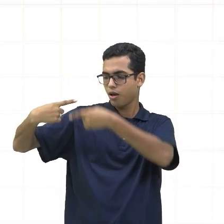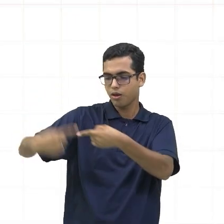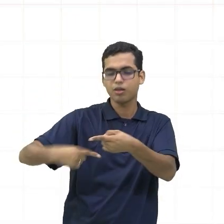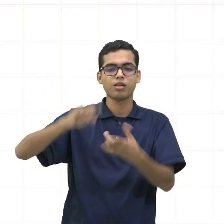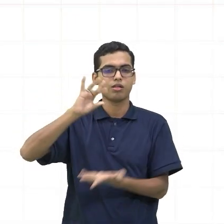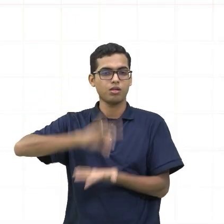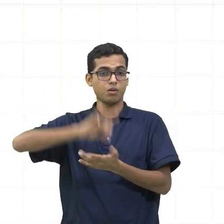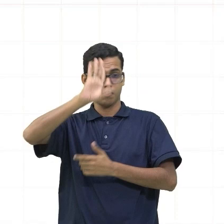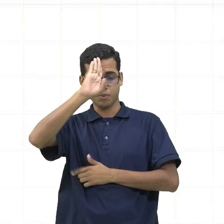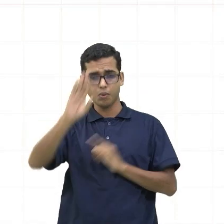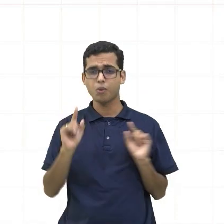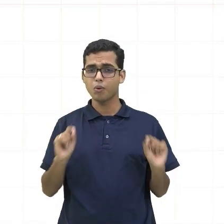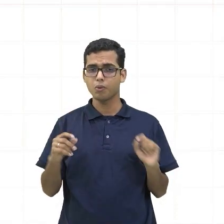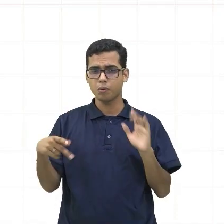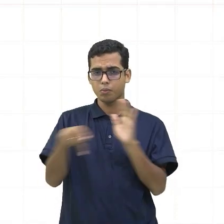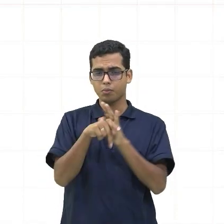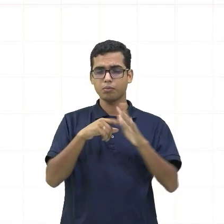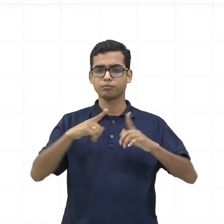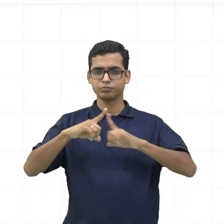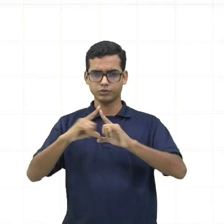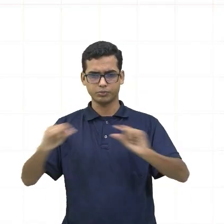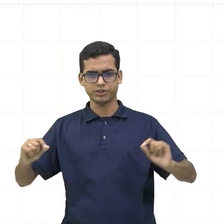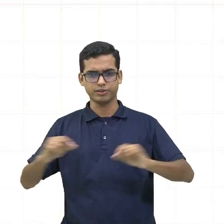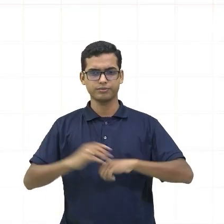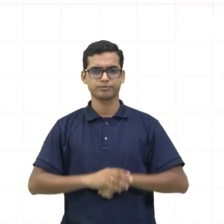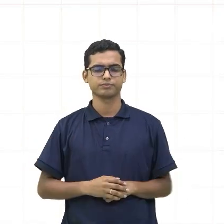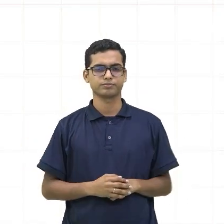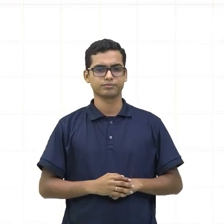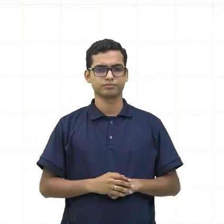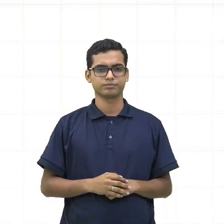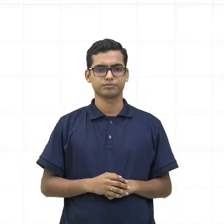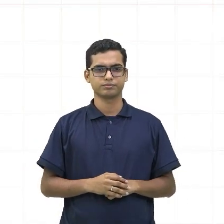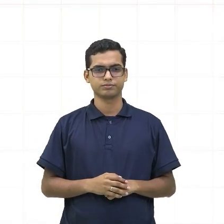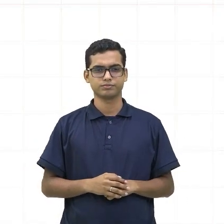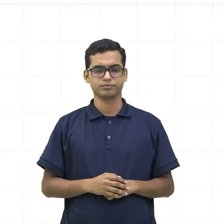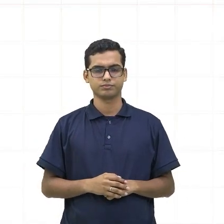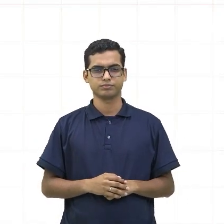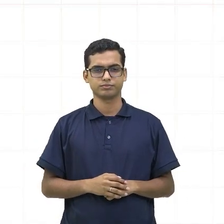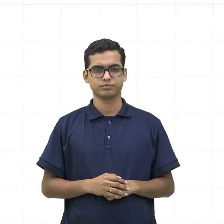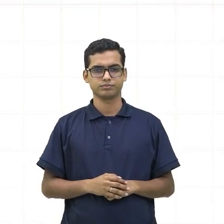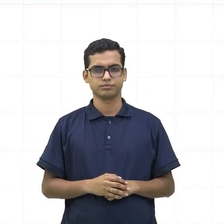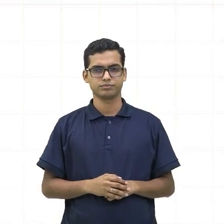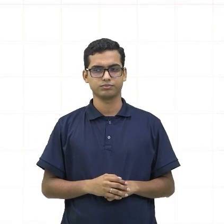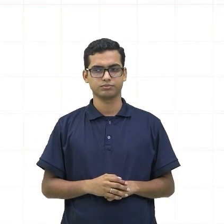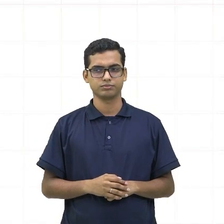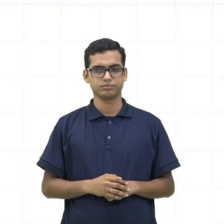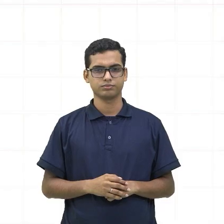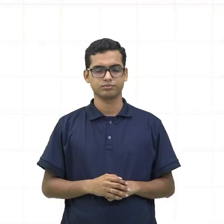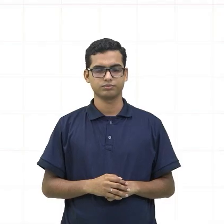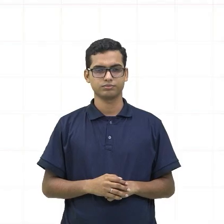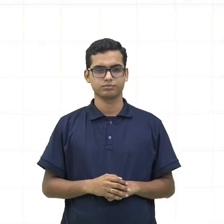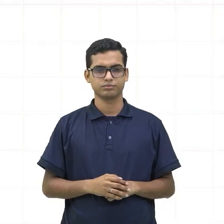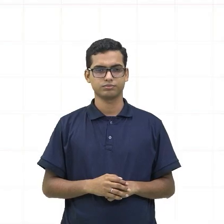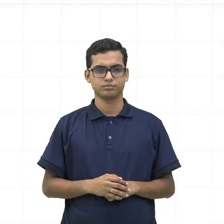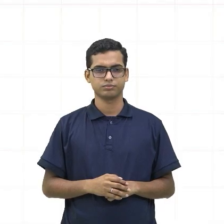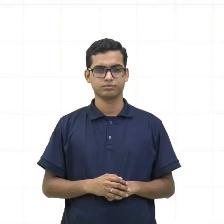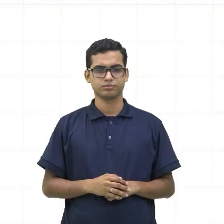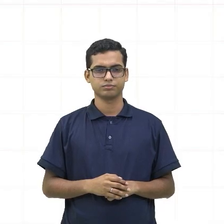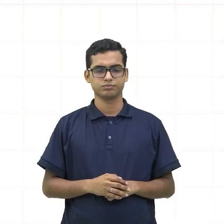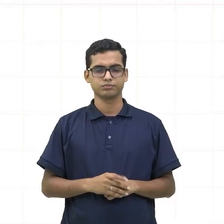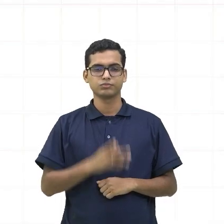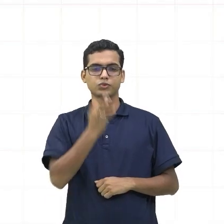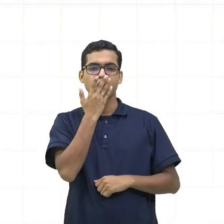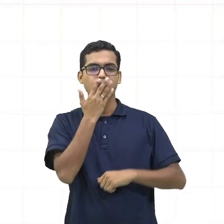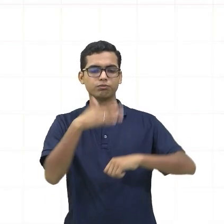principalmente aos japoneses. Quanto aos pardos, o Amazonas era a unidade da federação com a